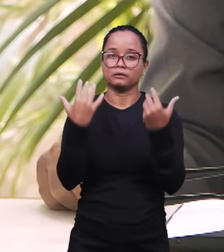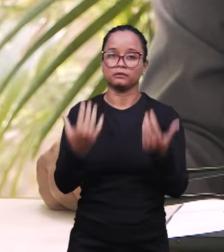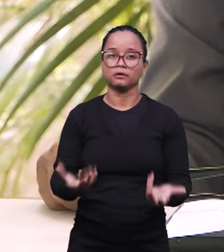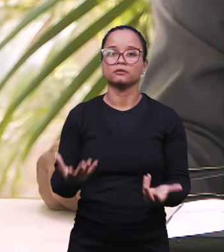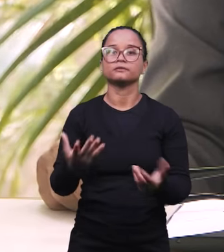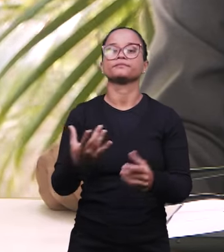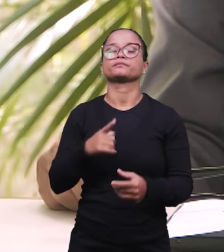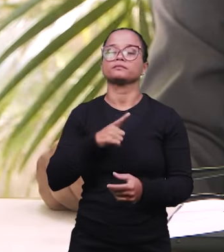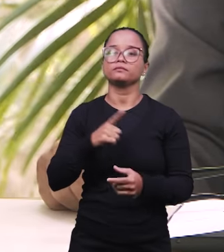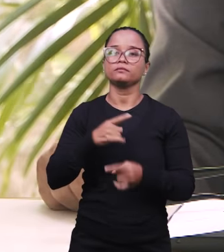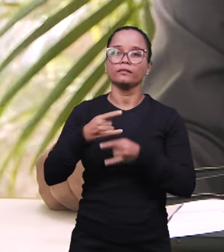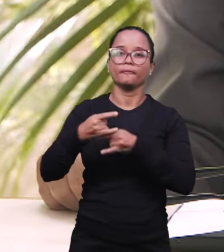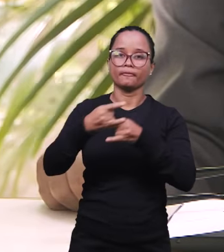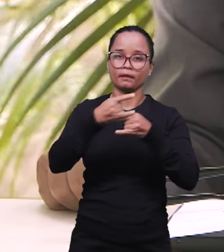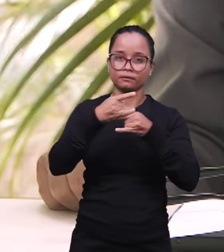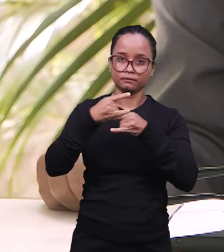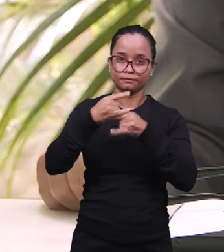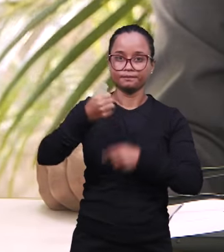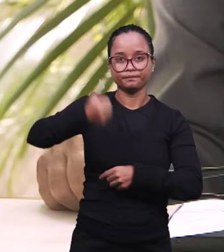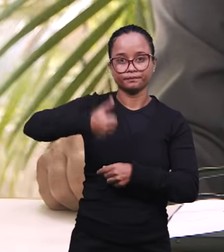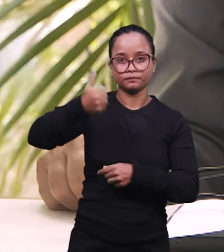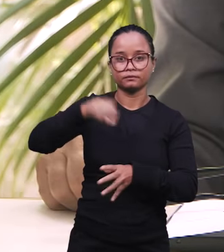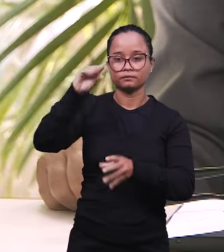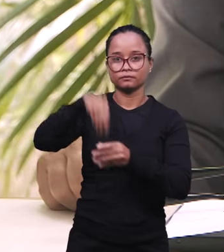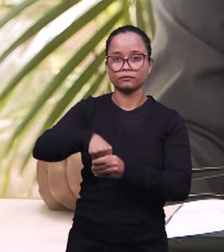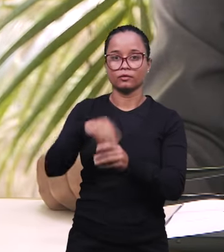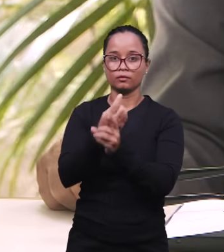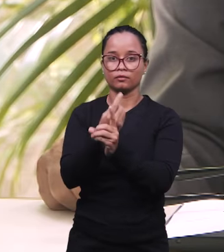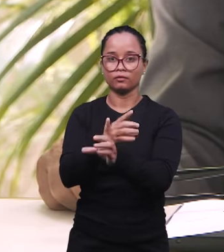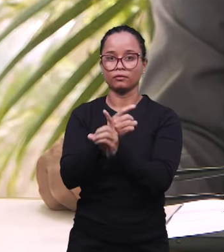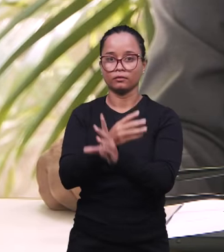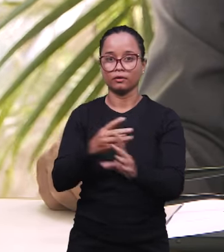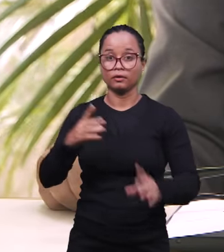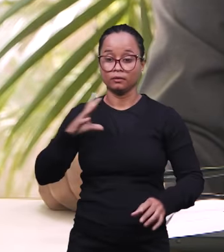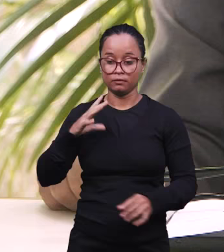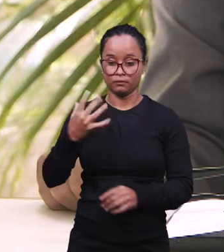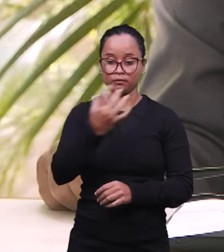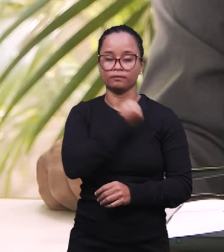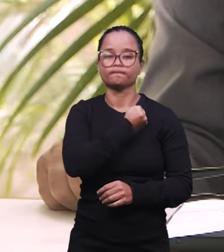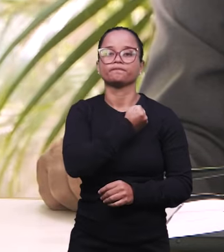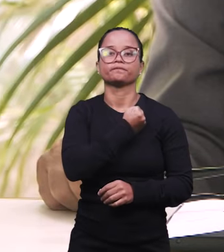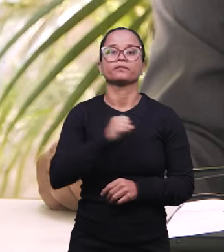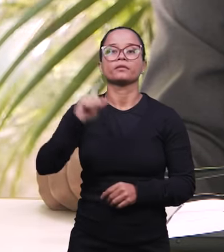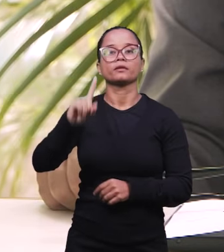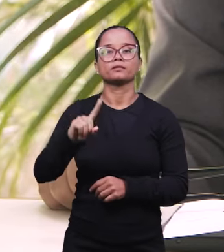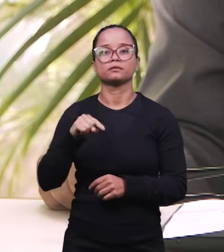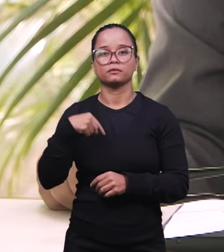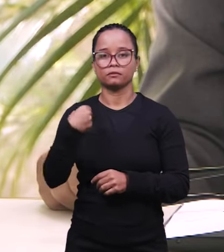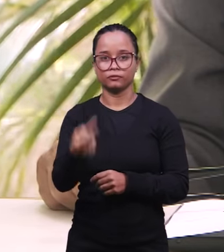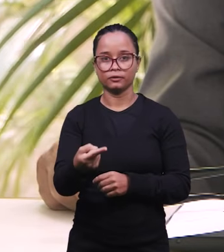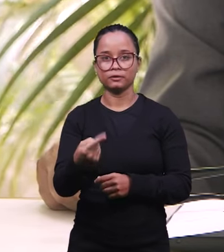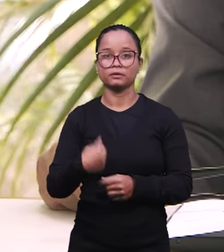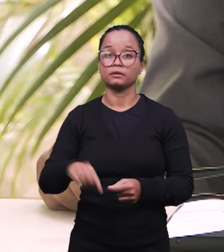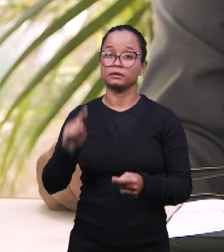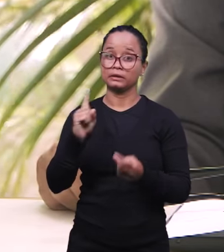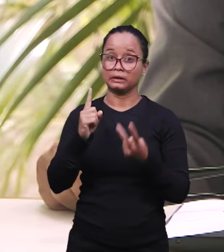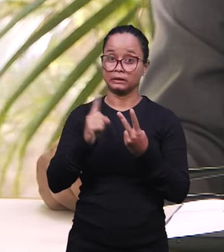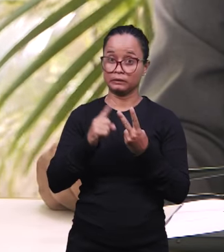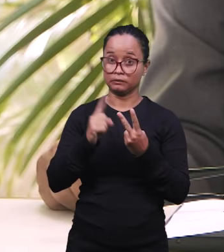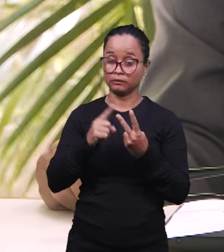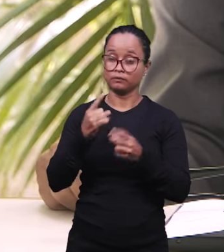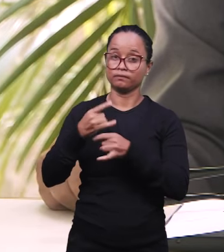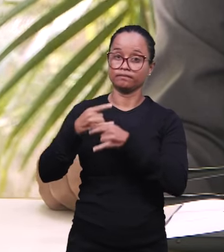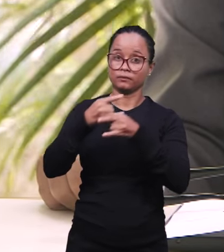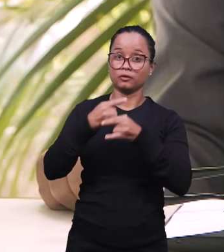primeira live o aspecto de uma aliança dentro da doutrina bíblica de salvação. Mas logo depois, na segunda